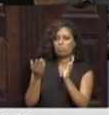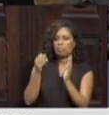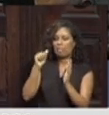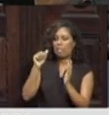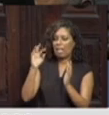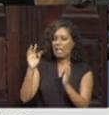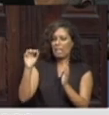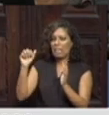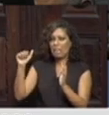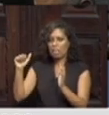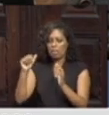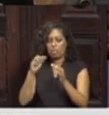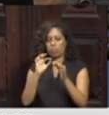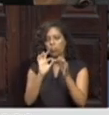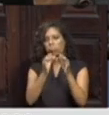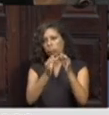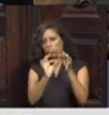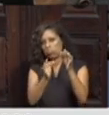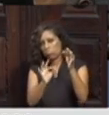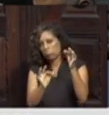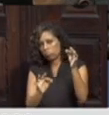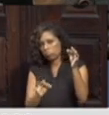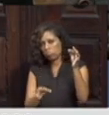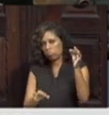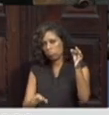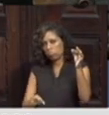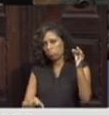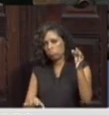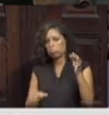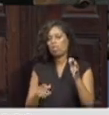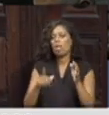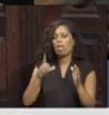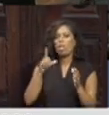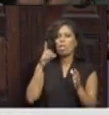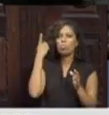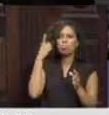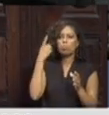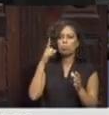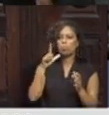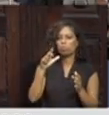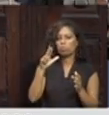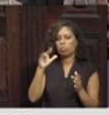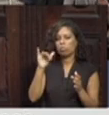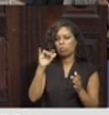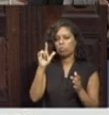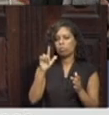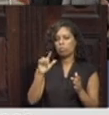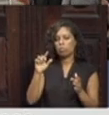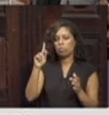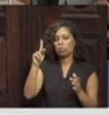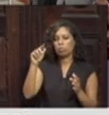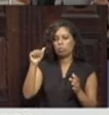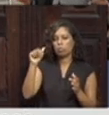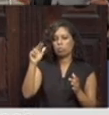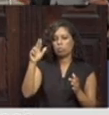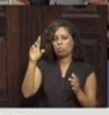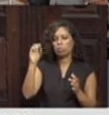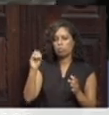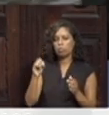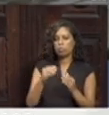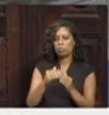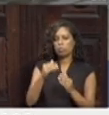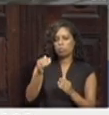e Justiça, deputado Chiquinho da Mangueira, Gustavo Tutuca, Luiz Paulo. Senhor presidente, essa casa,